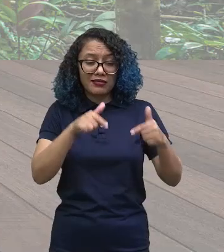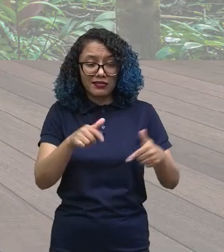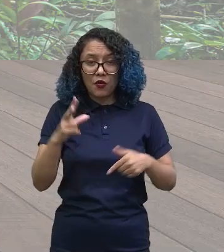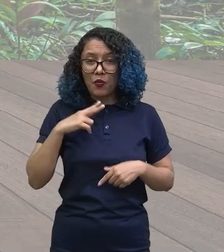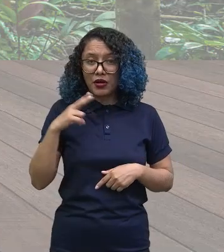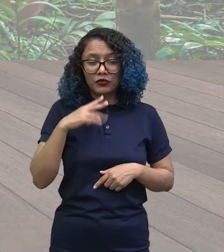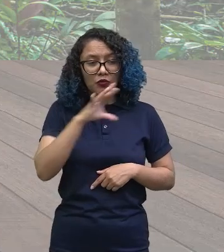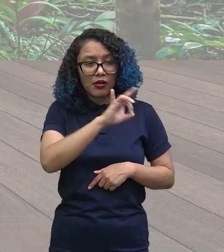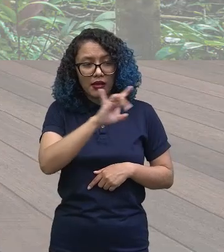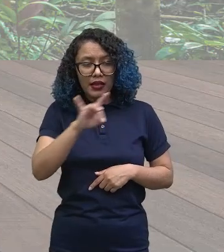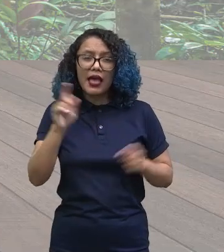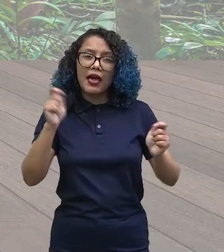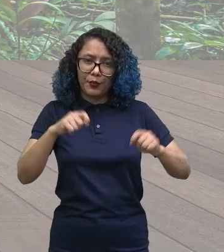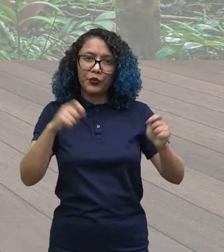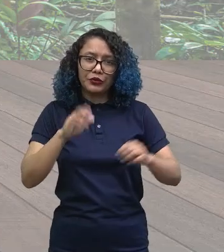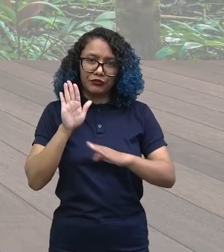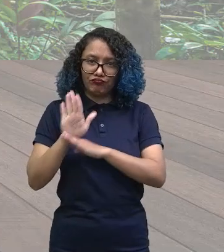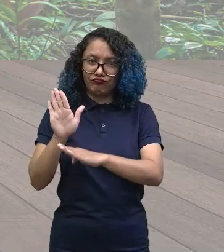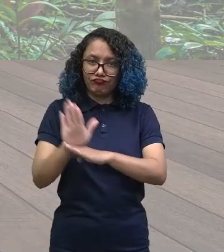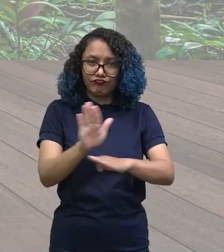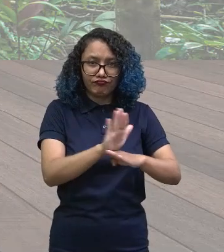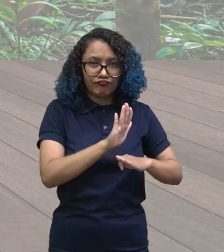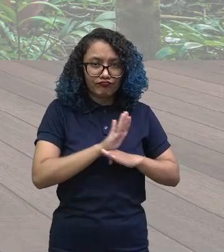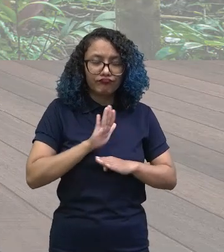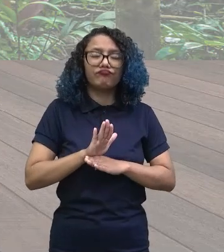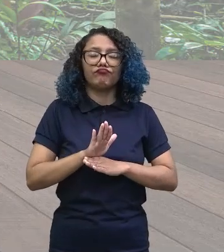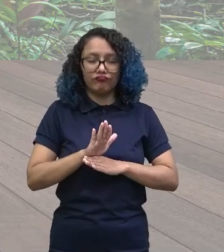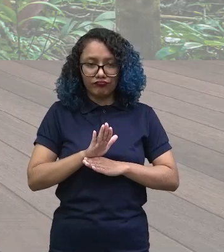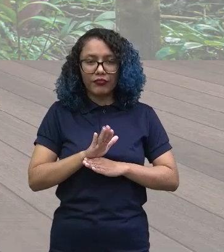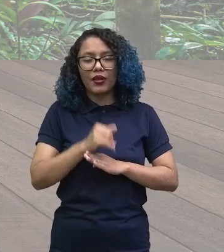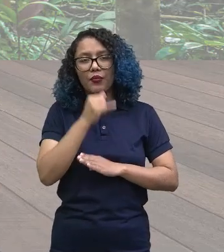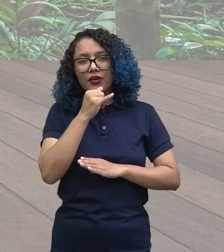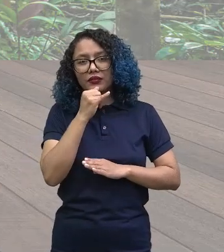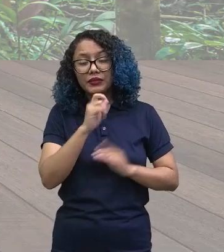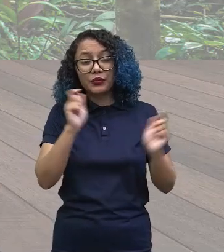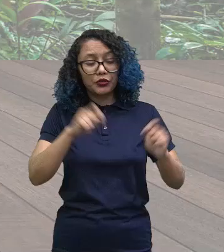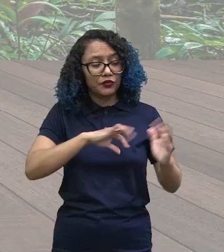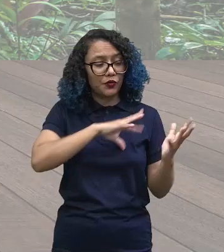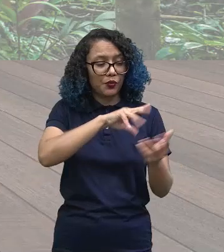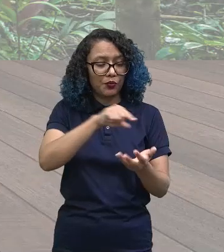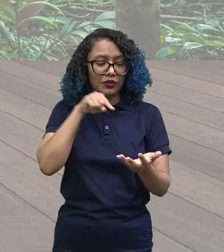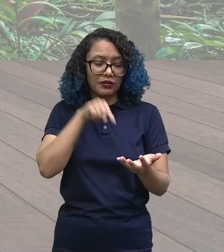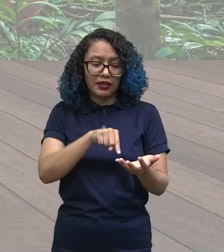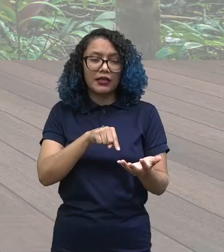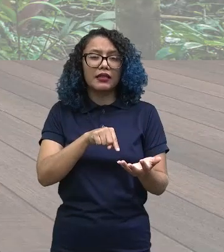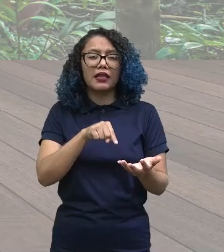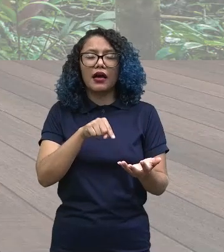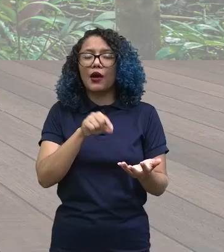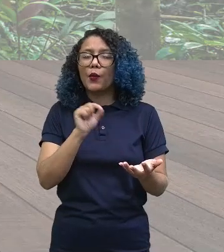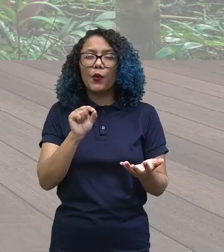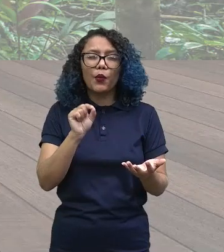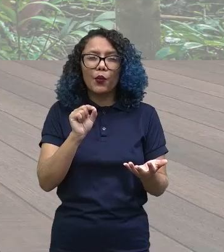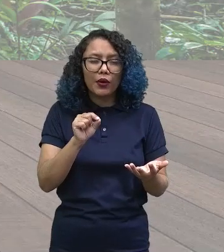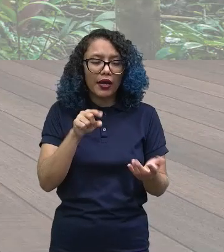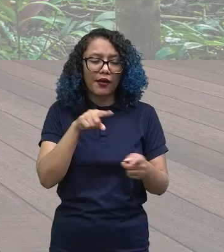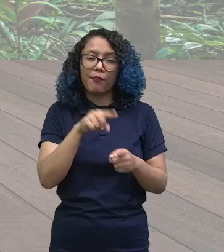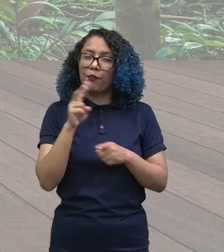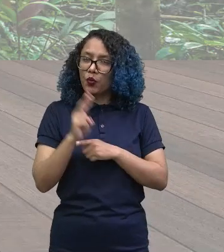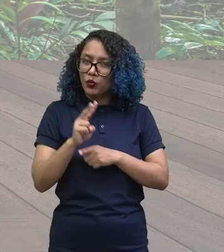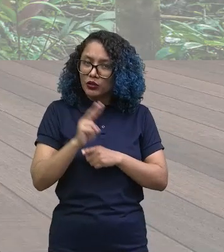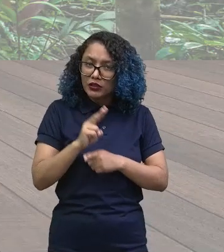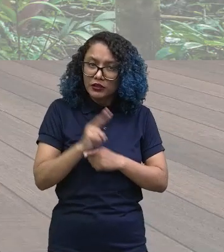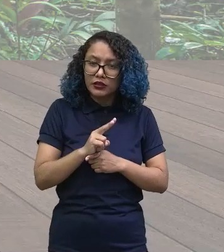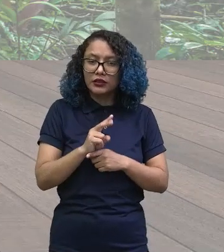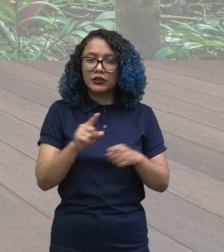podemos ajudar com que tenhamos um planeta Terra muito mais